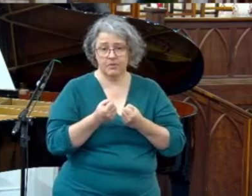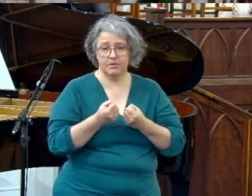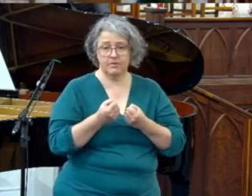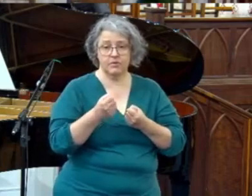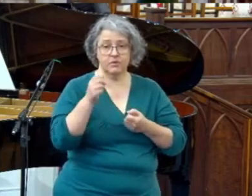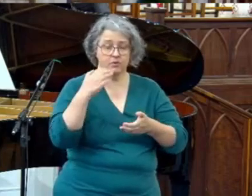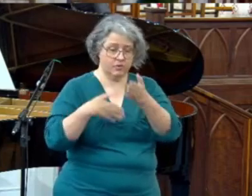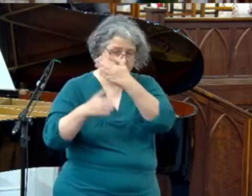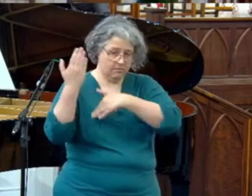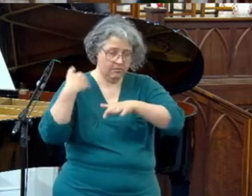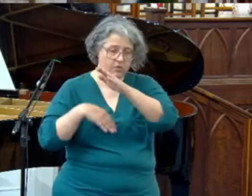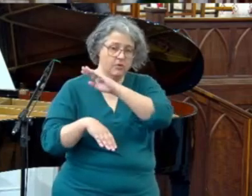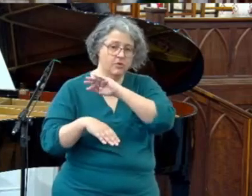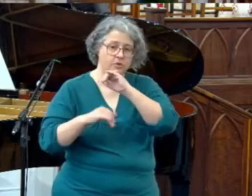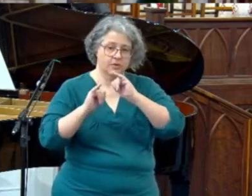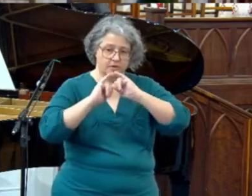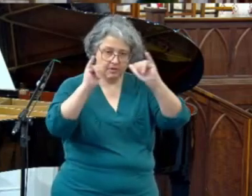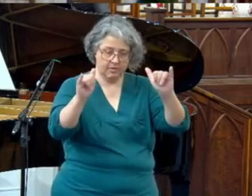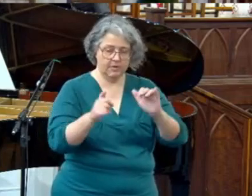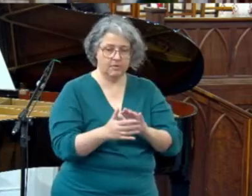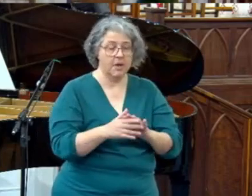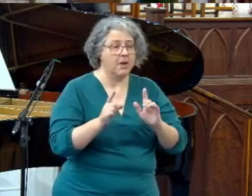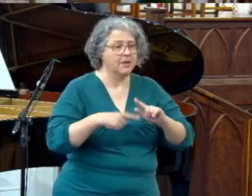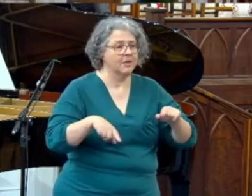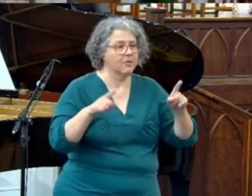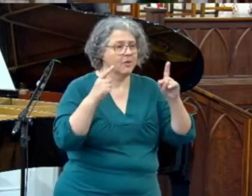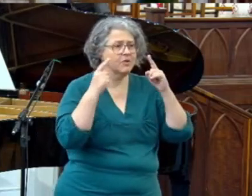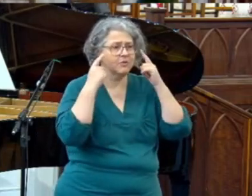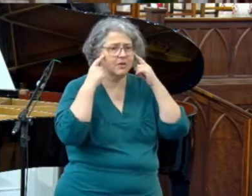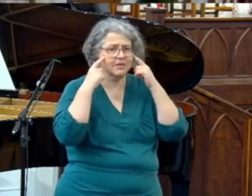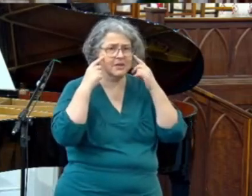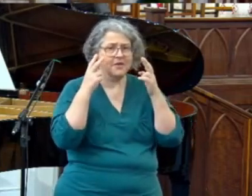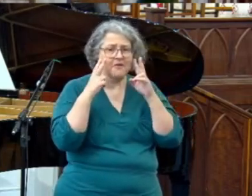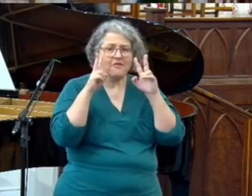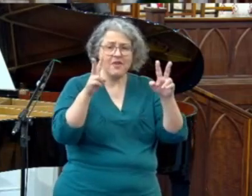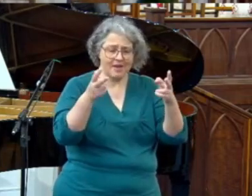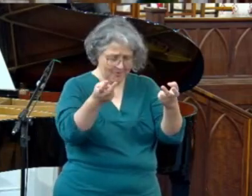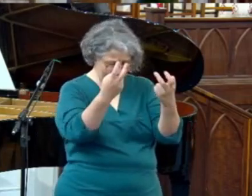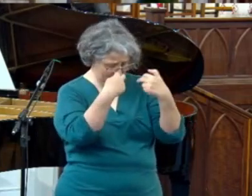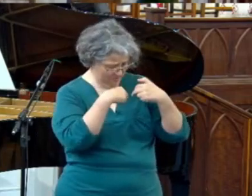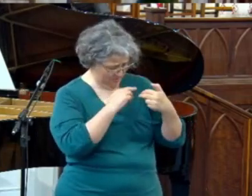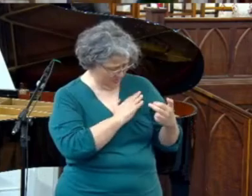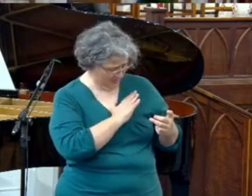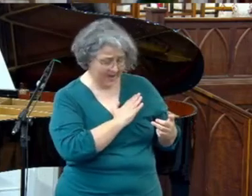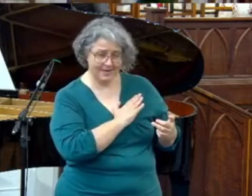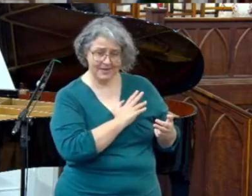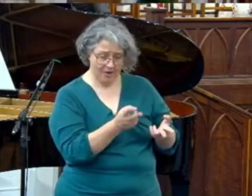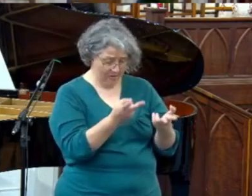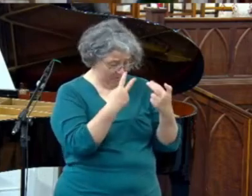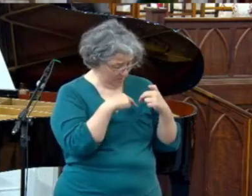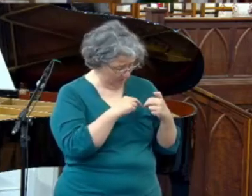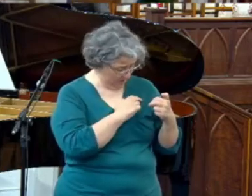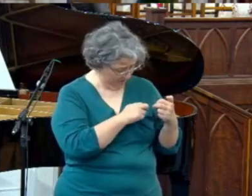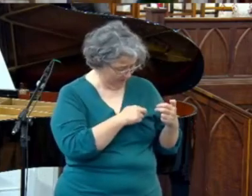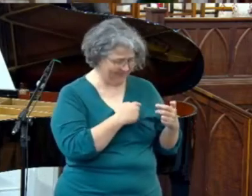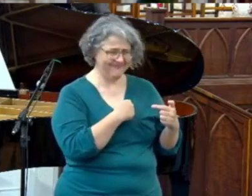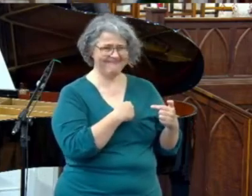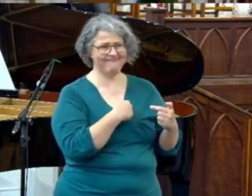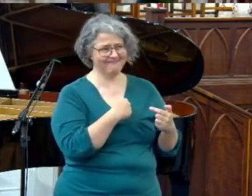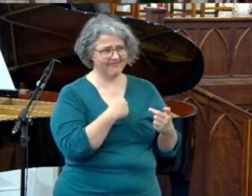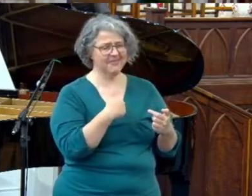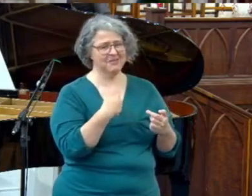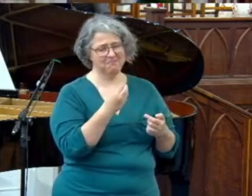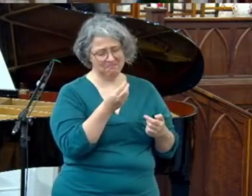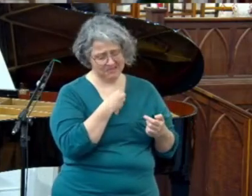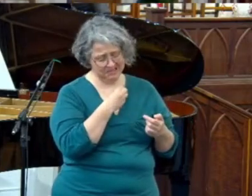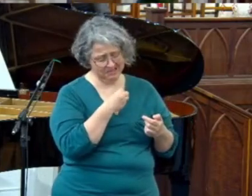Portanto, quando enxergamos mais claramente a nós mesmos, examinando o nosso próprio coração,